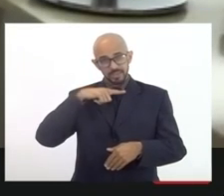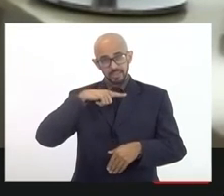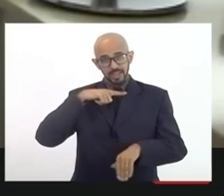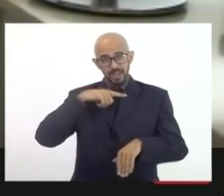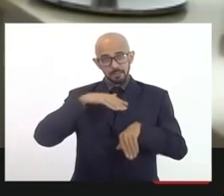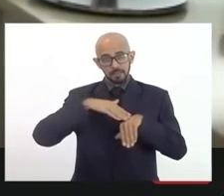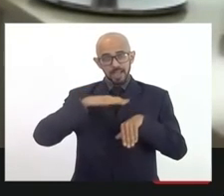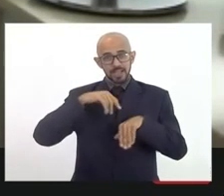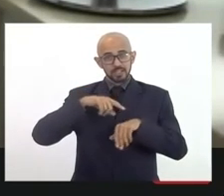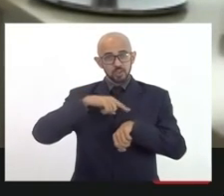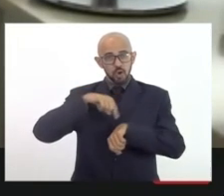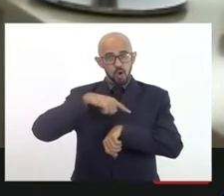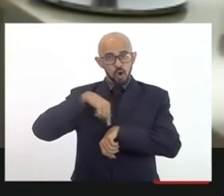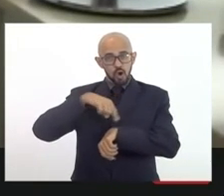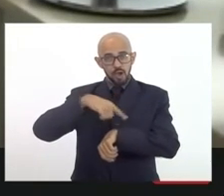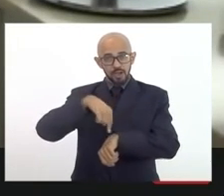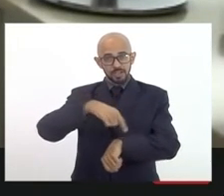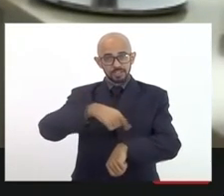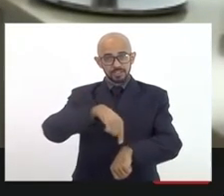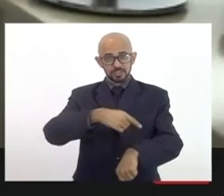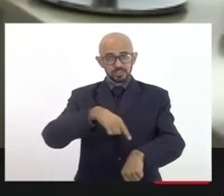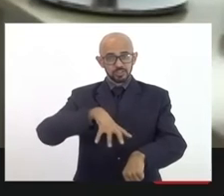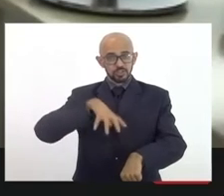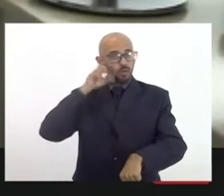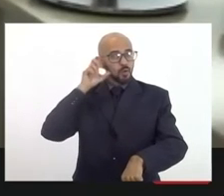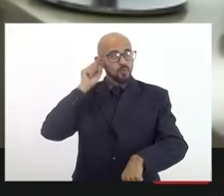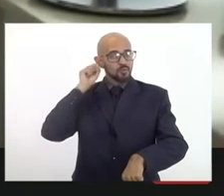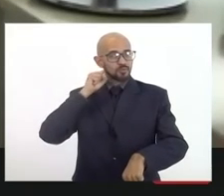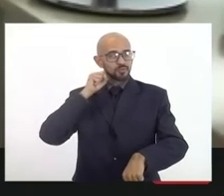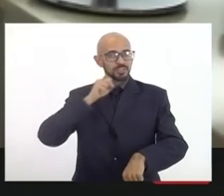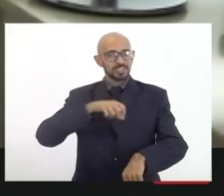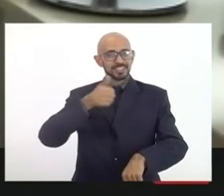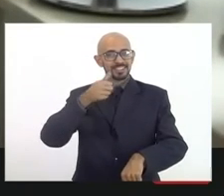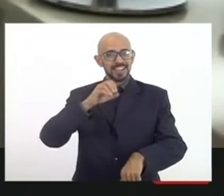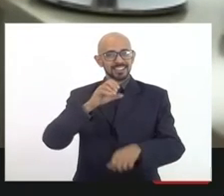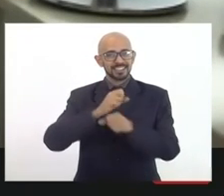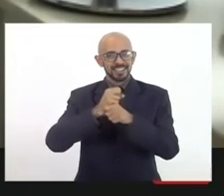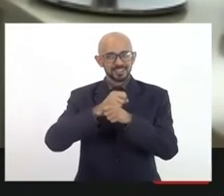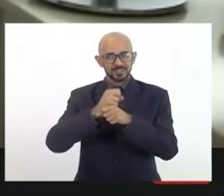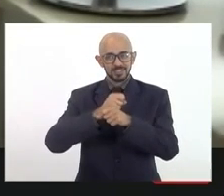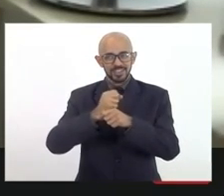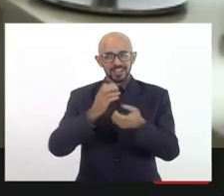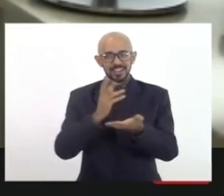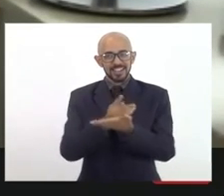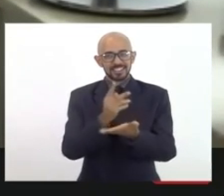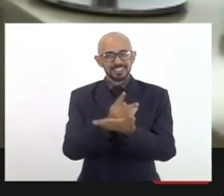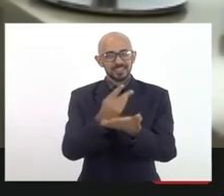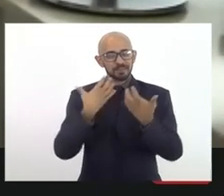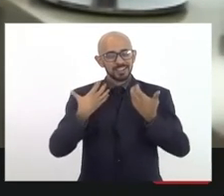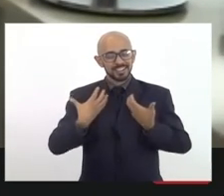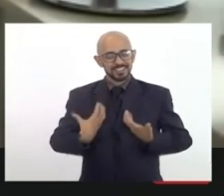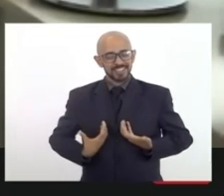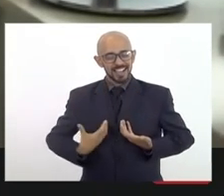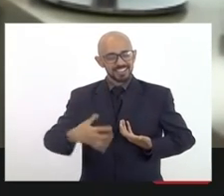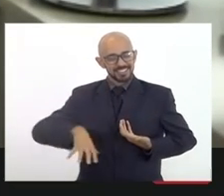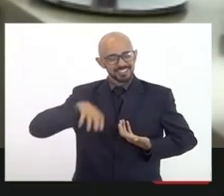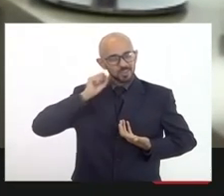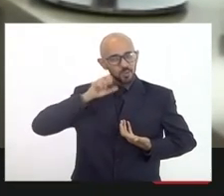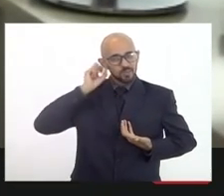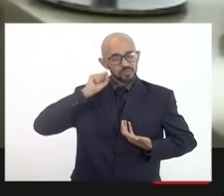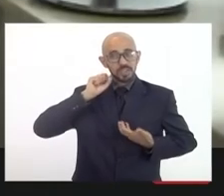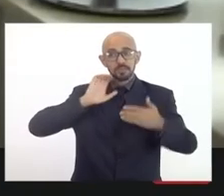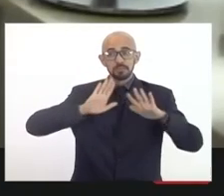ouvir na última década. Ela sempre está cansada de tanto ouvir, mas, ao